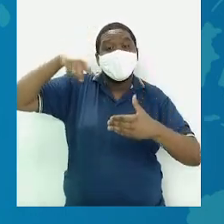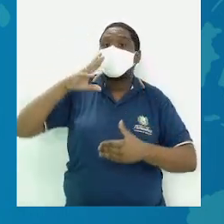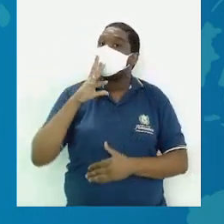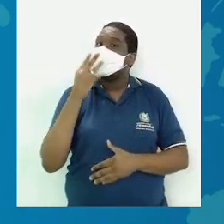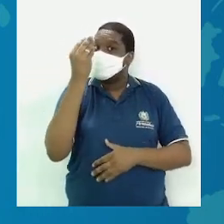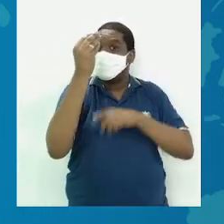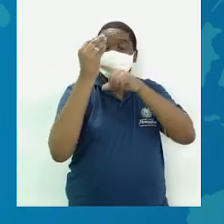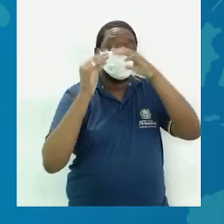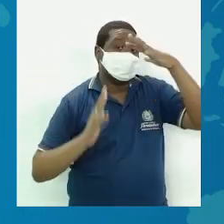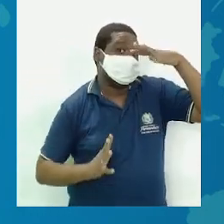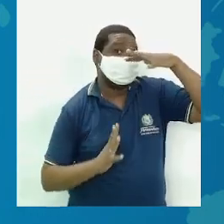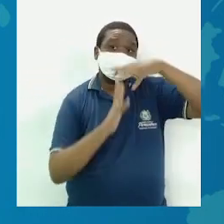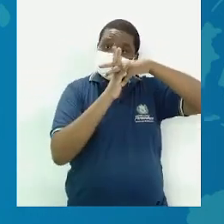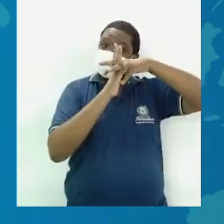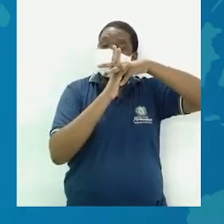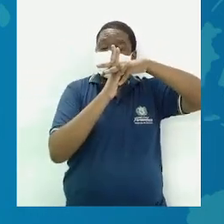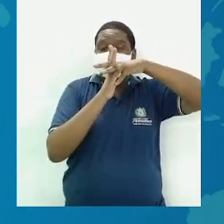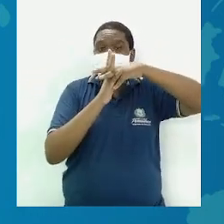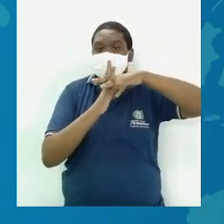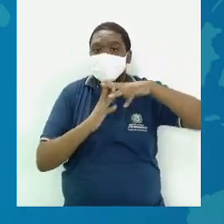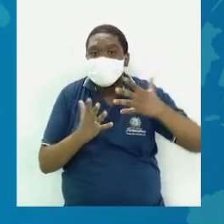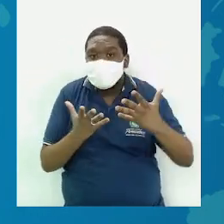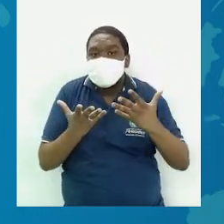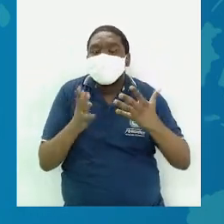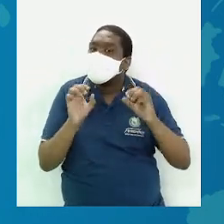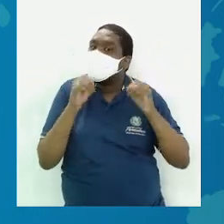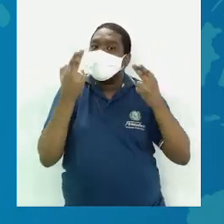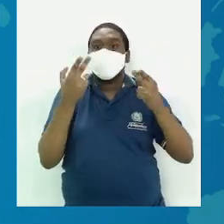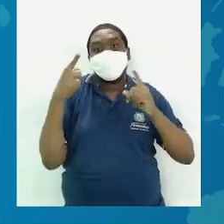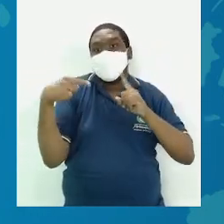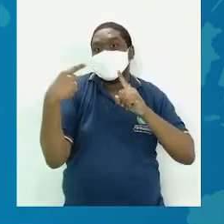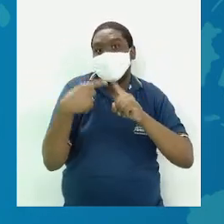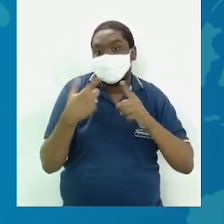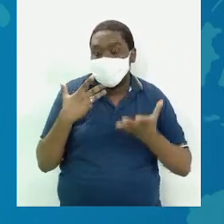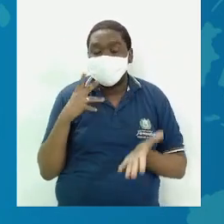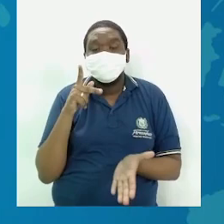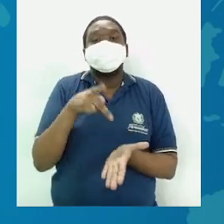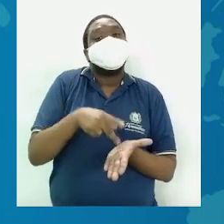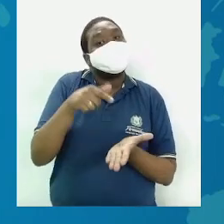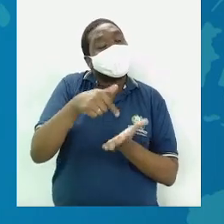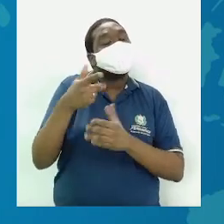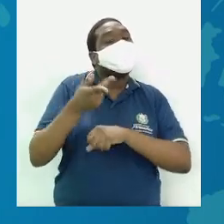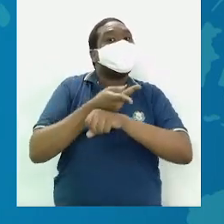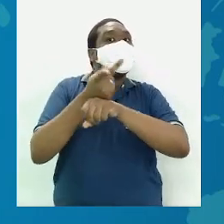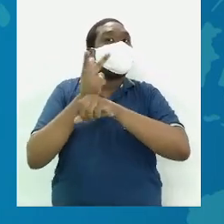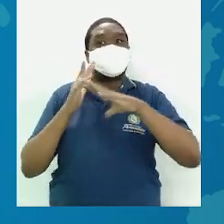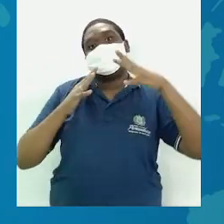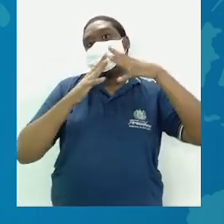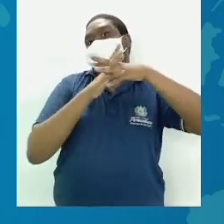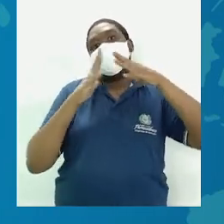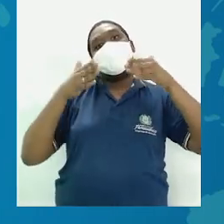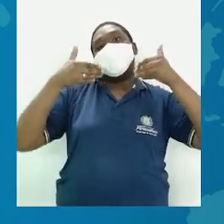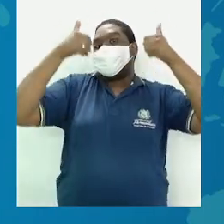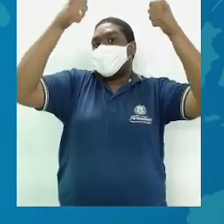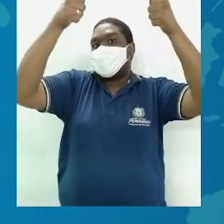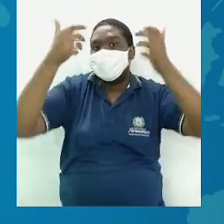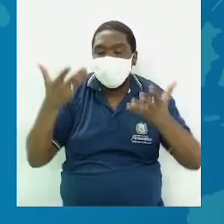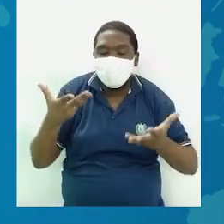conhecimento, ao auge daquela busca pela verdade, como hoje nós temos assim a filosofia